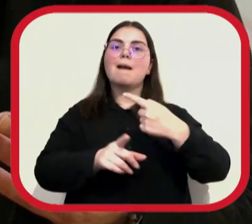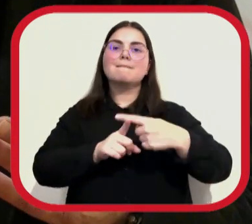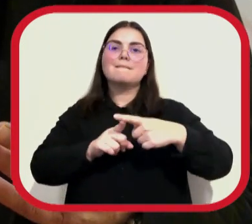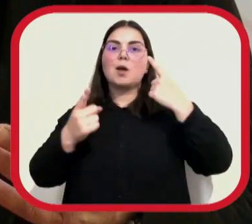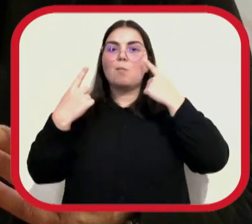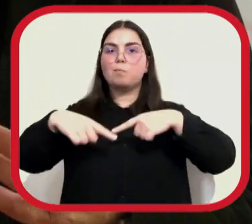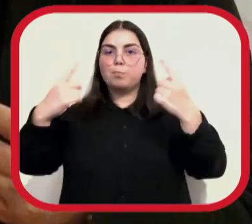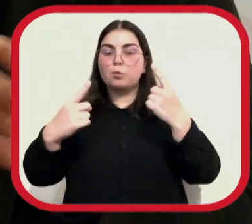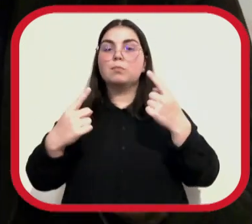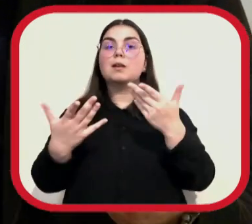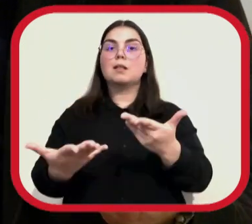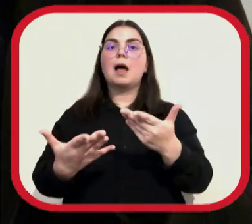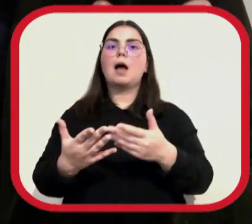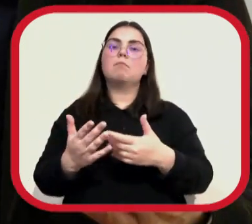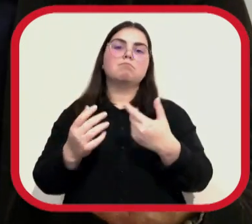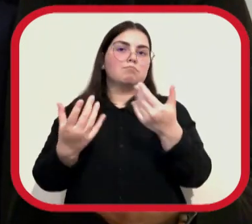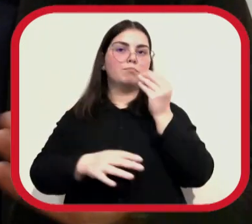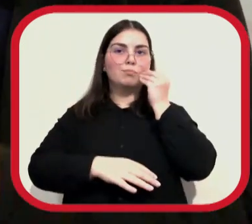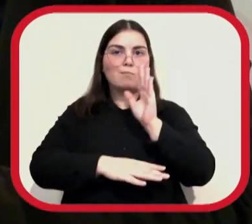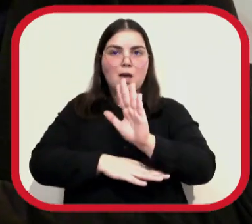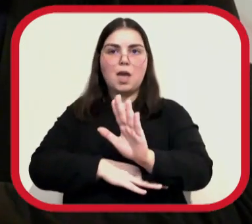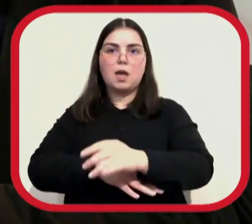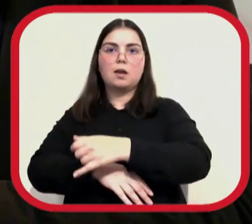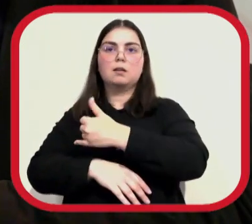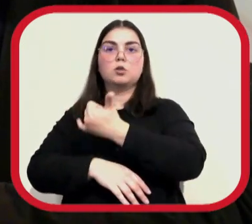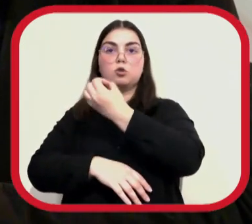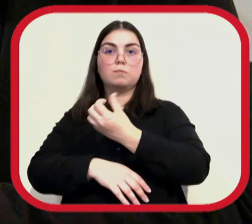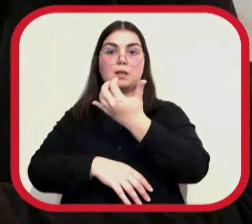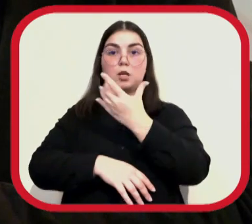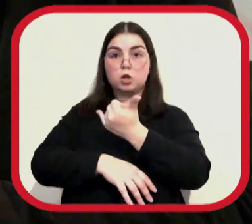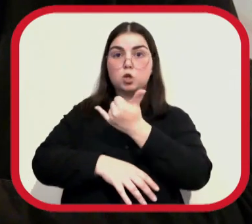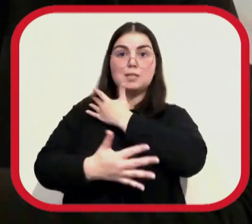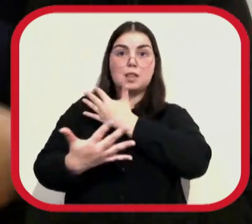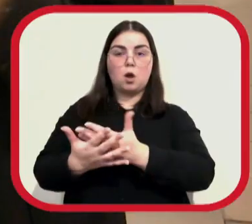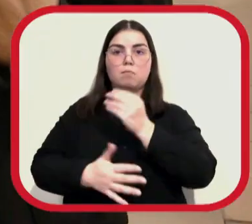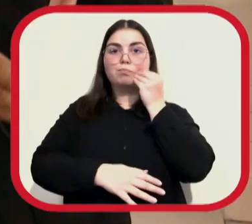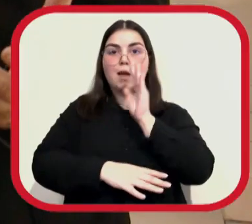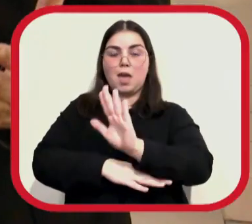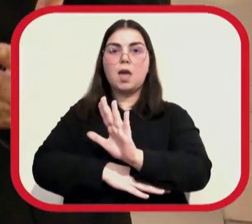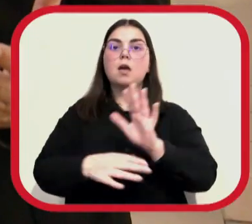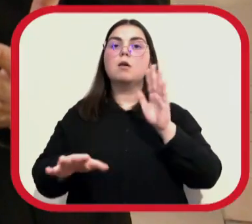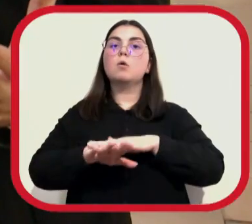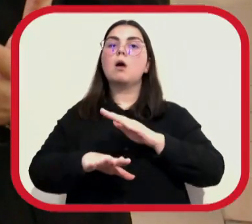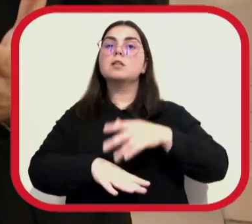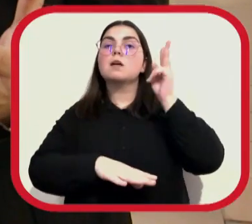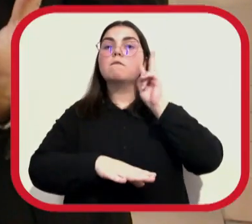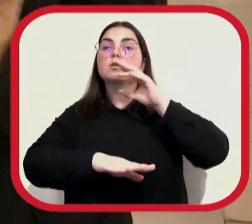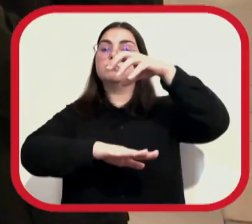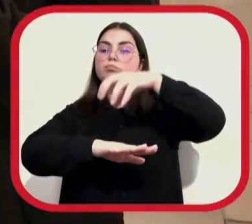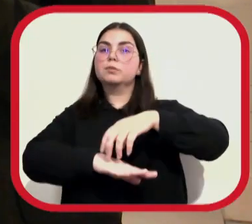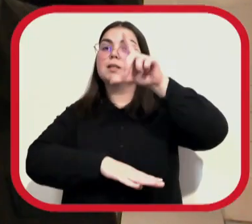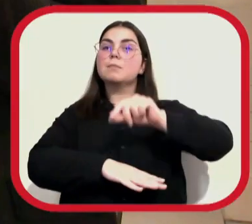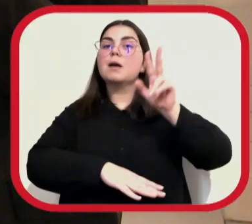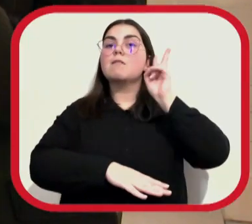monumento de interesse público, encontra-se classificado como tal desde 2012, quer pela valia patrimonial do